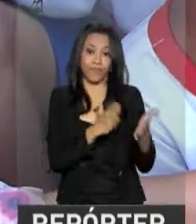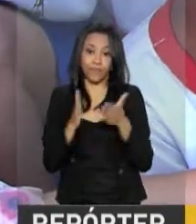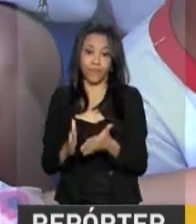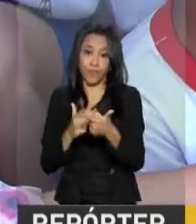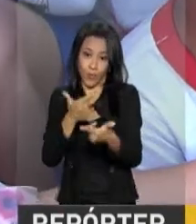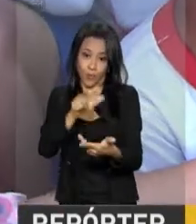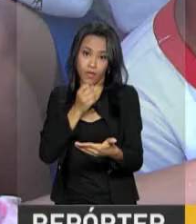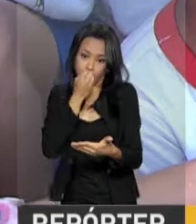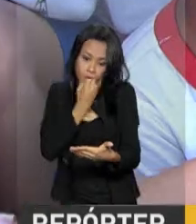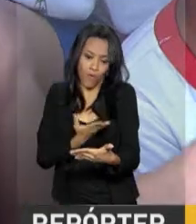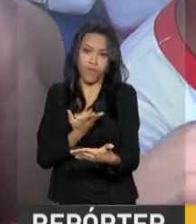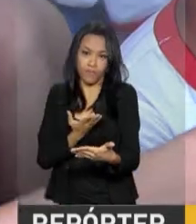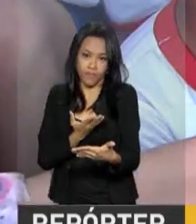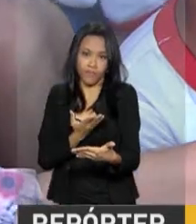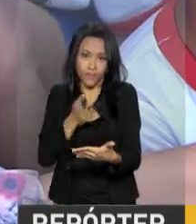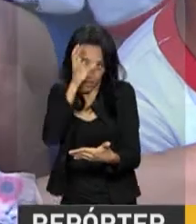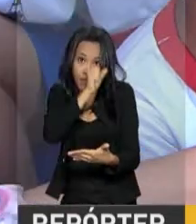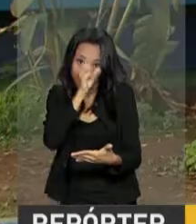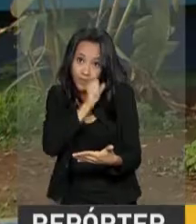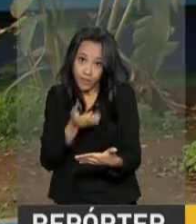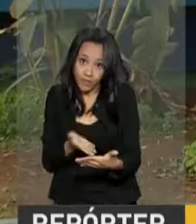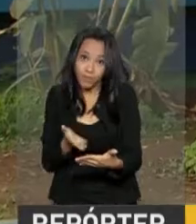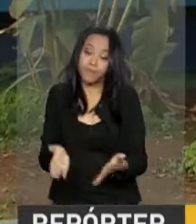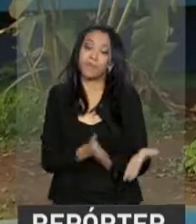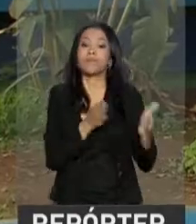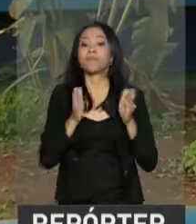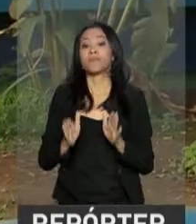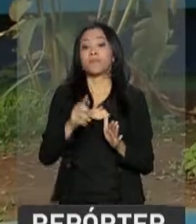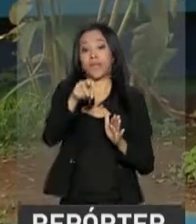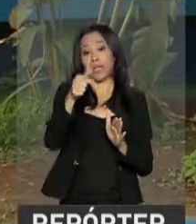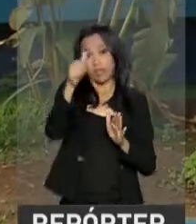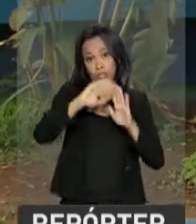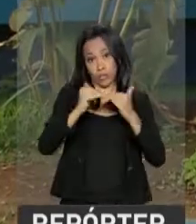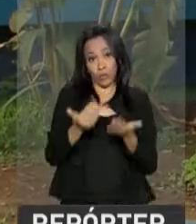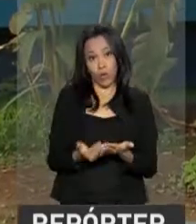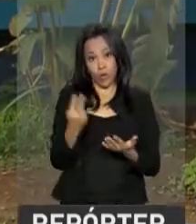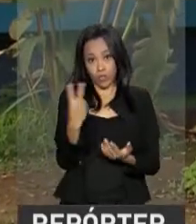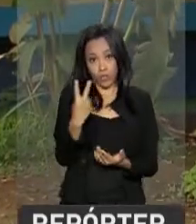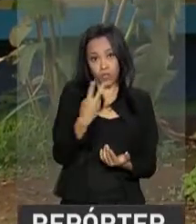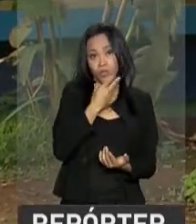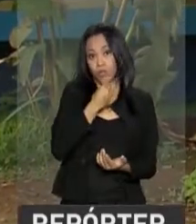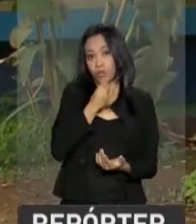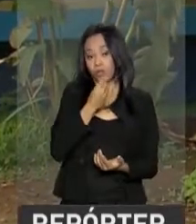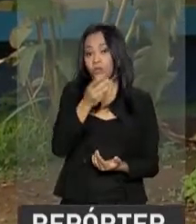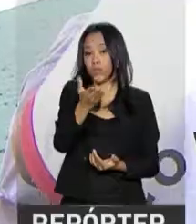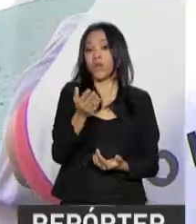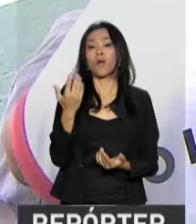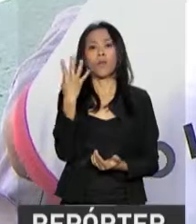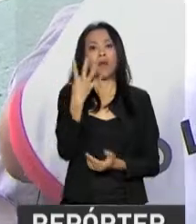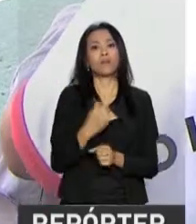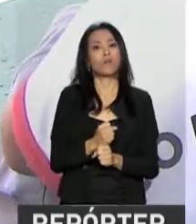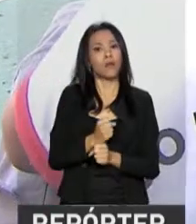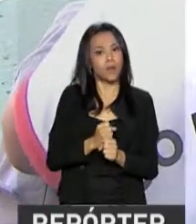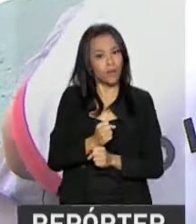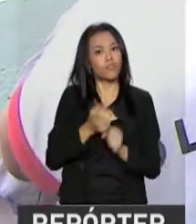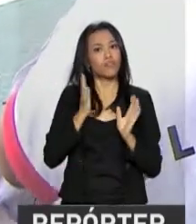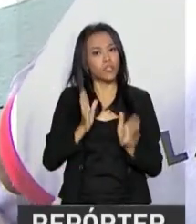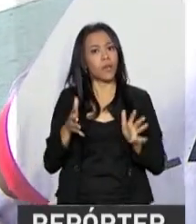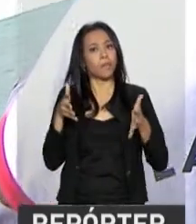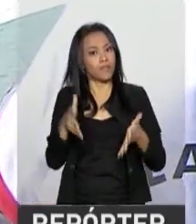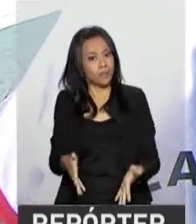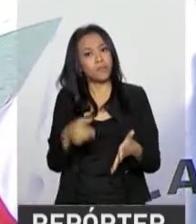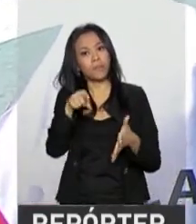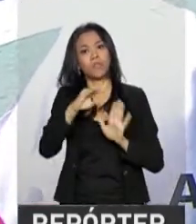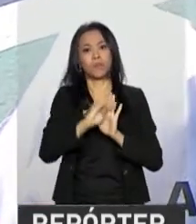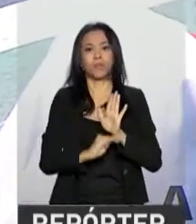bom que a gente aprende na escola do luan e do joão já participa há quatro anos do programa que ensina ética e